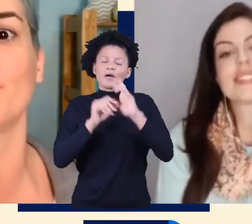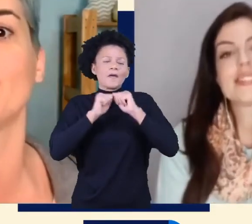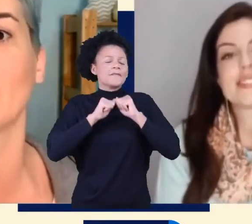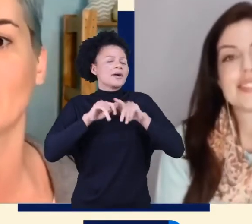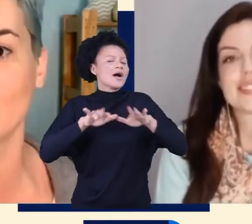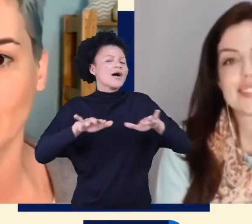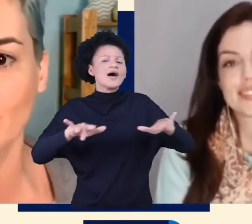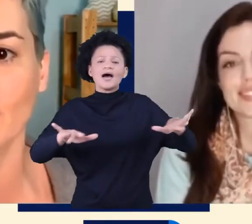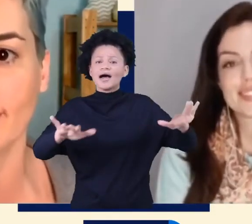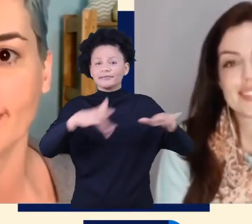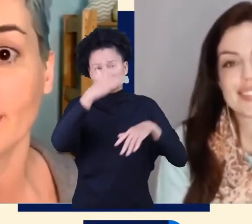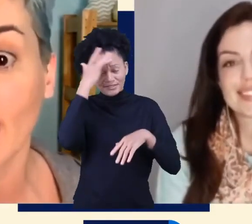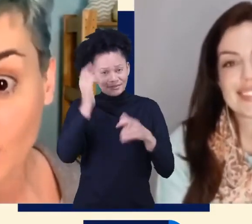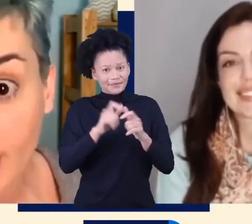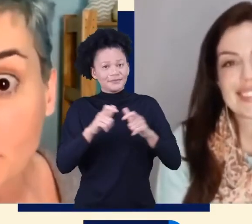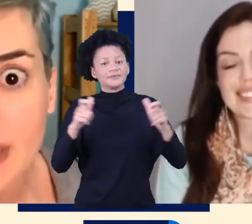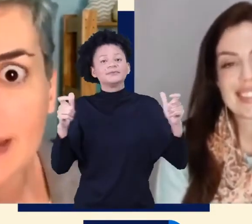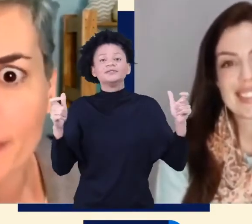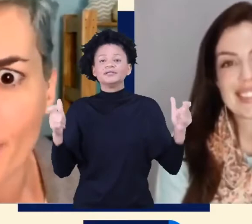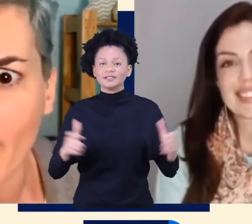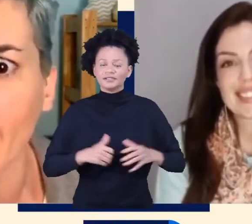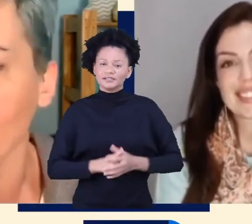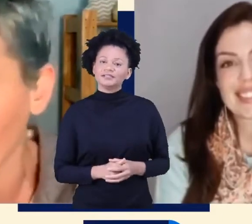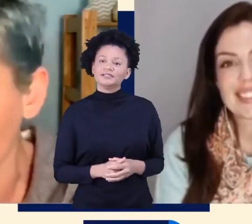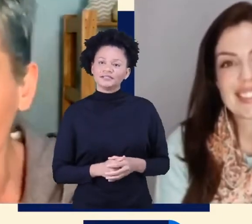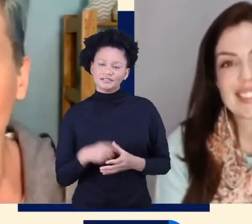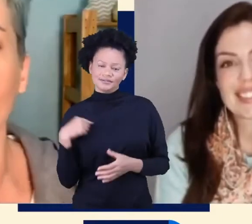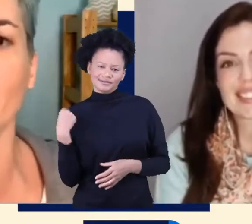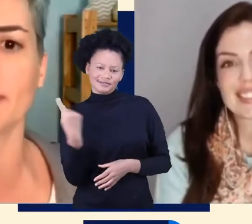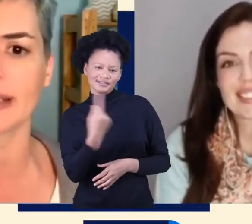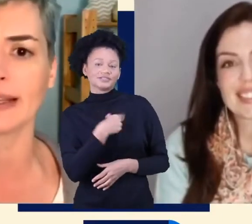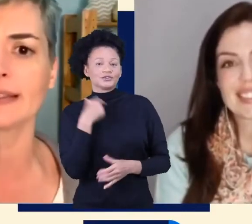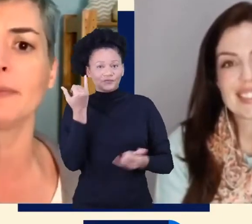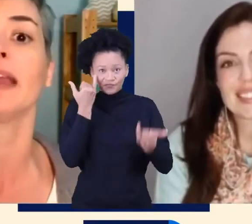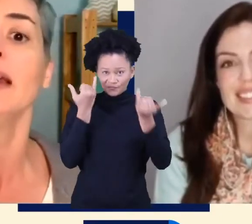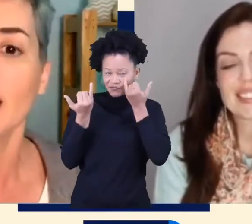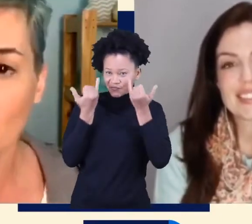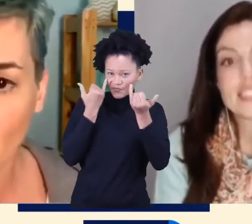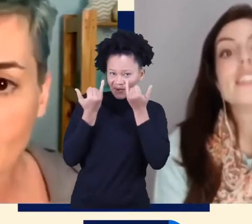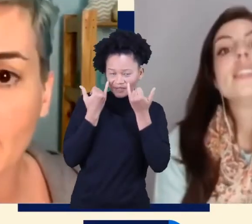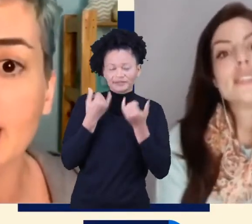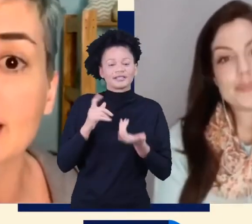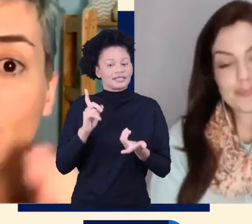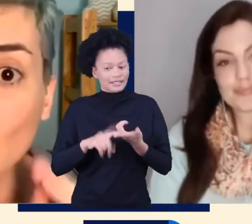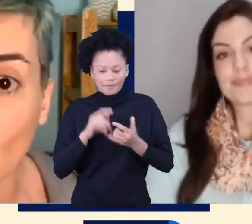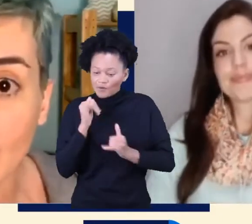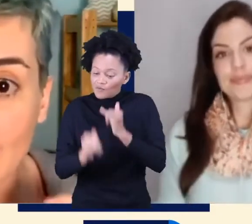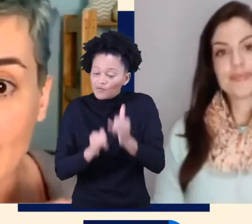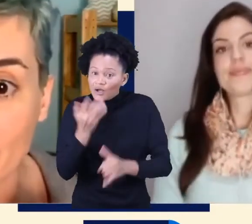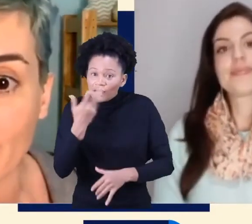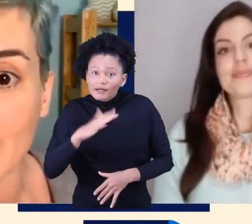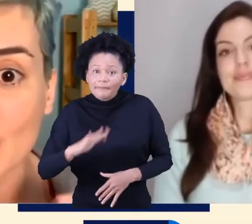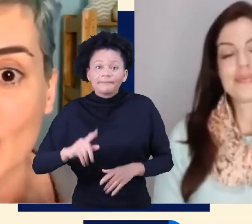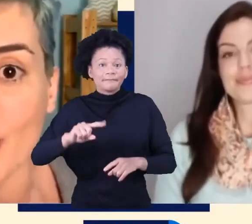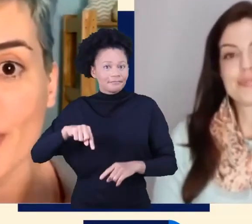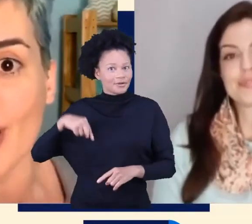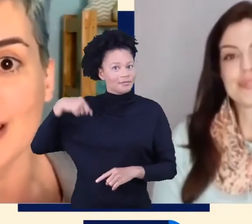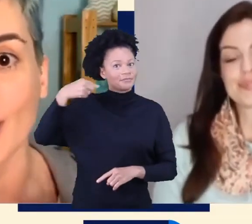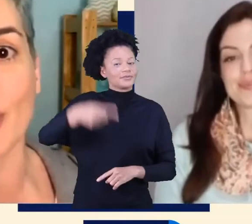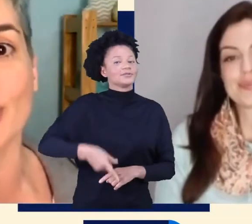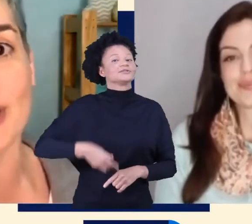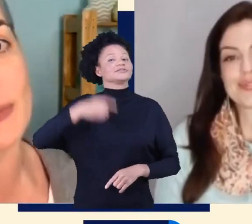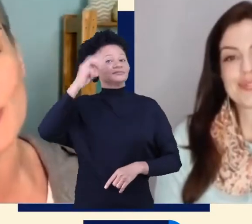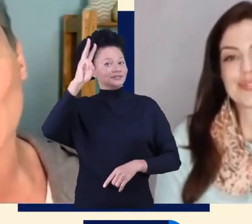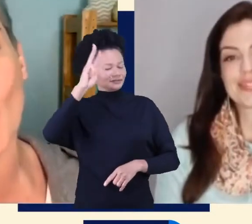gente. A gente precisa se informar. E aí a gente informa as crianças também. Próxima terça, toda terça-feira, às 9 horas